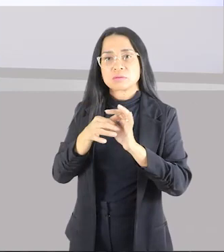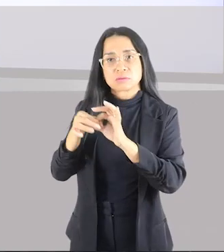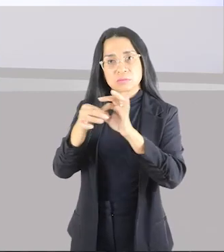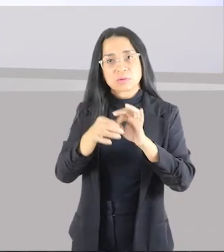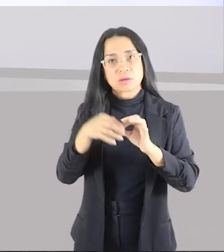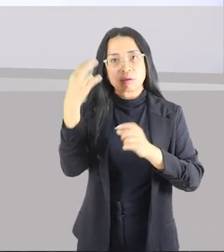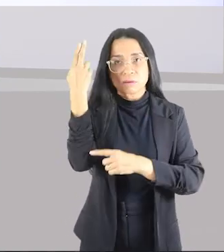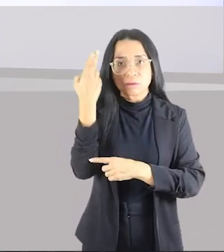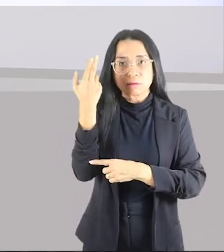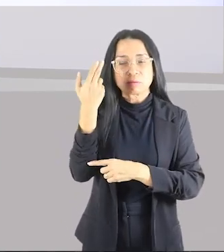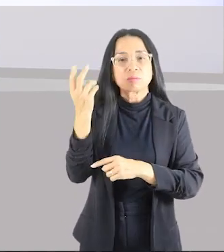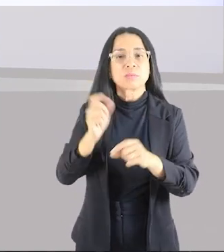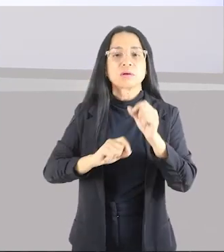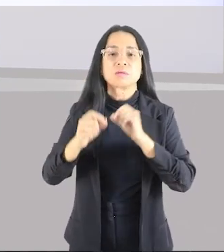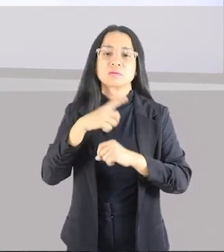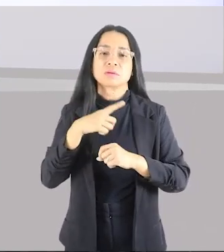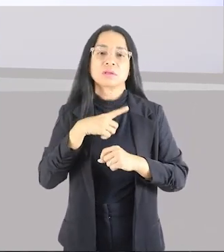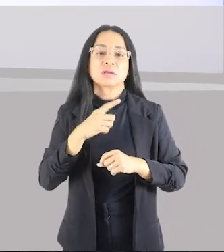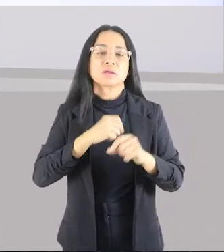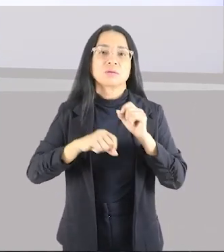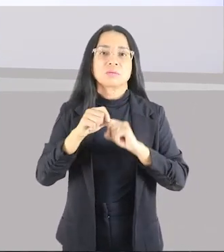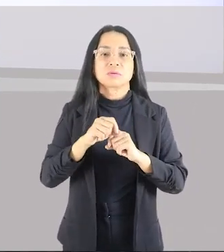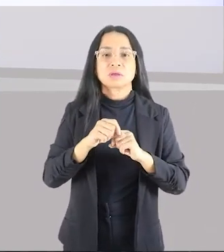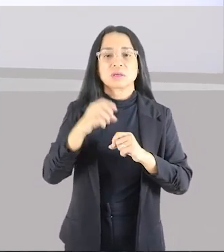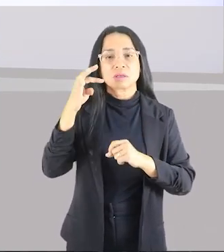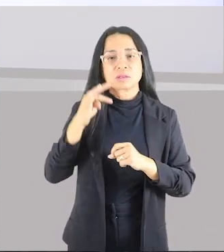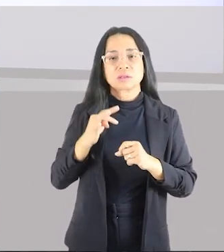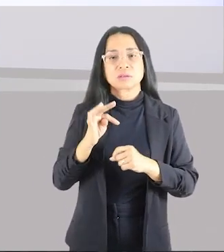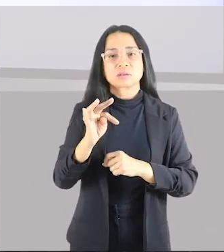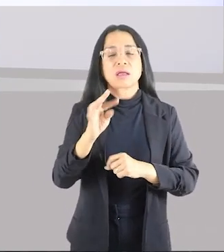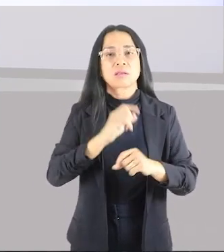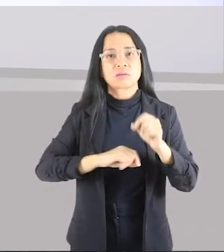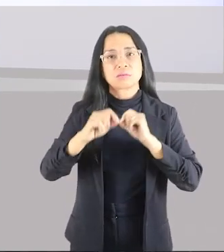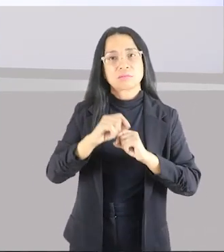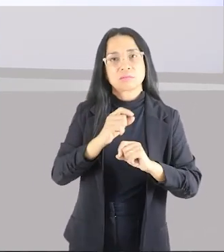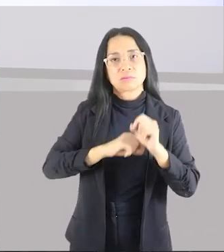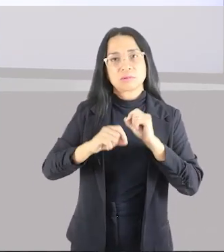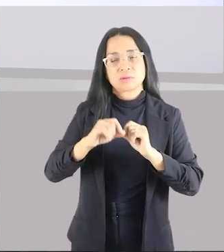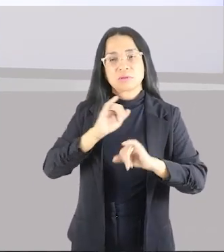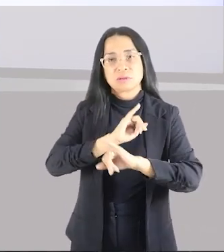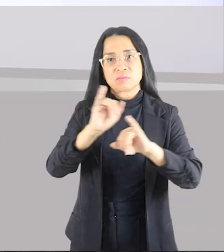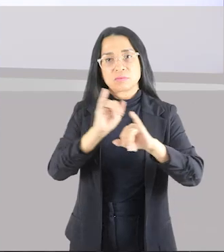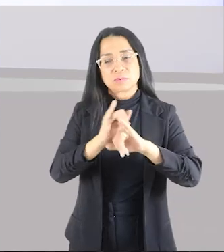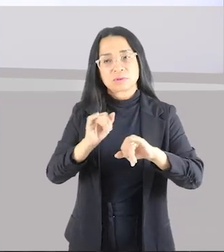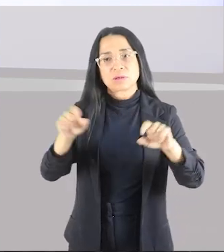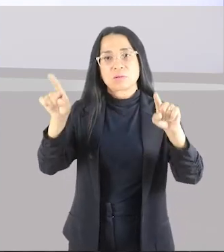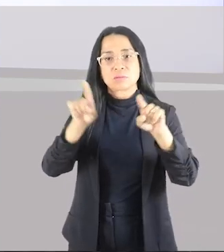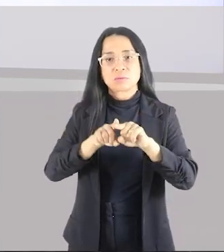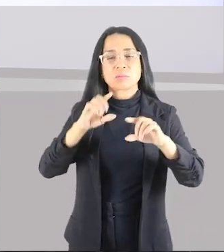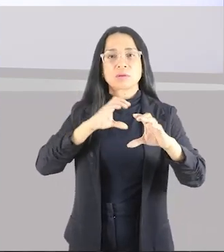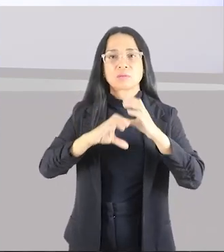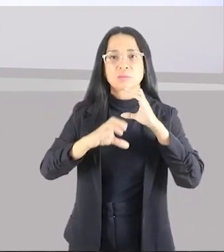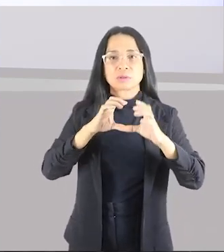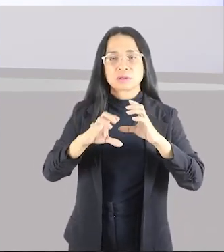muito natural que a gente tenha a presença de tecnologias de informação e de comunicação. Nós não podemos